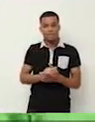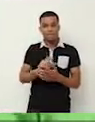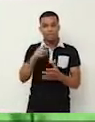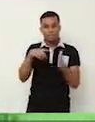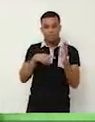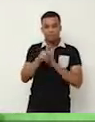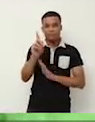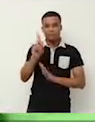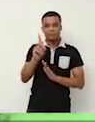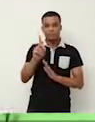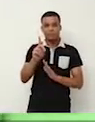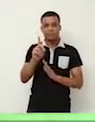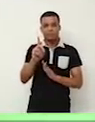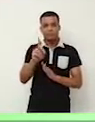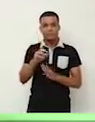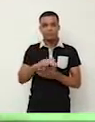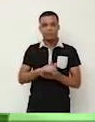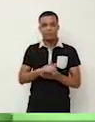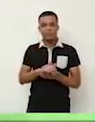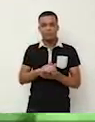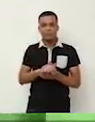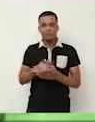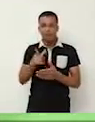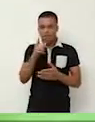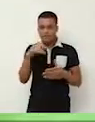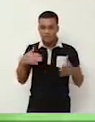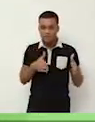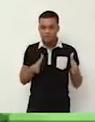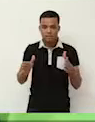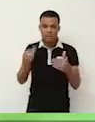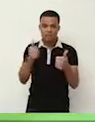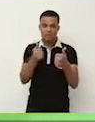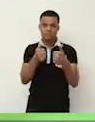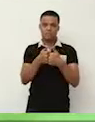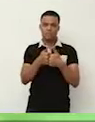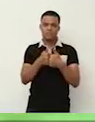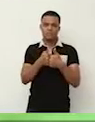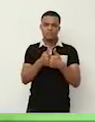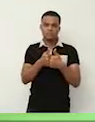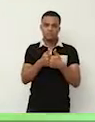só perguntar uma coisa. Nesse ribeirão aqui...